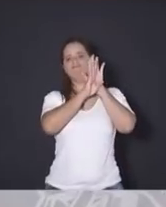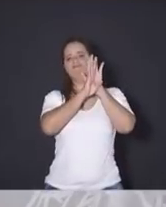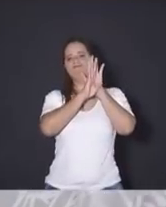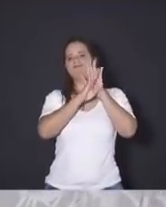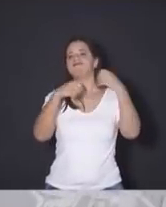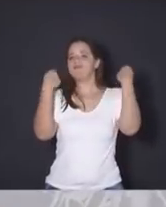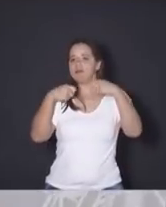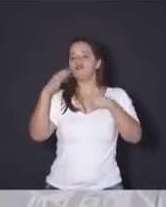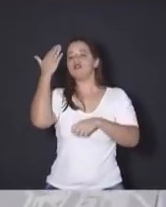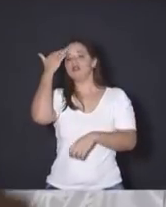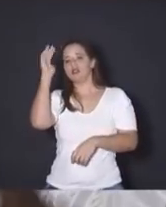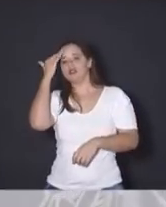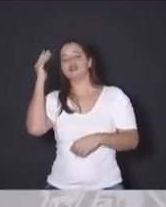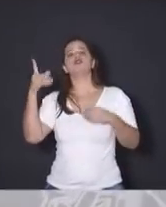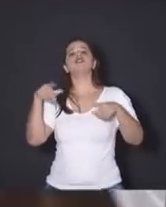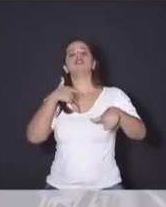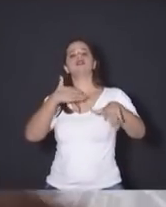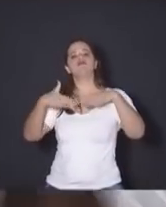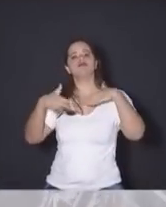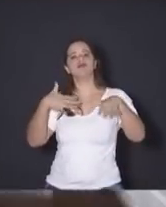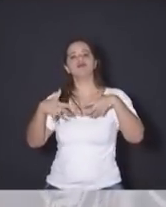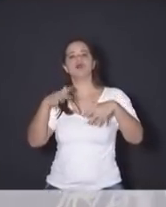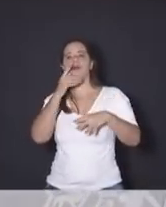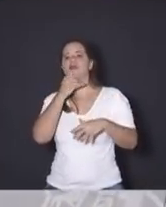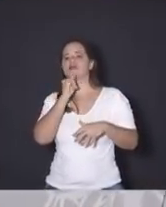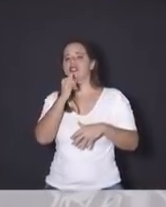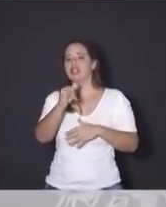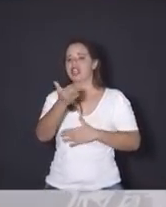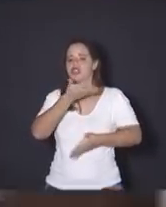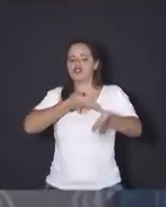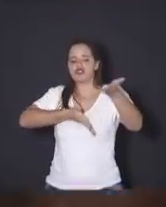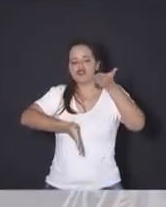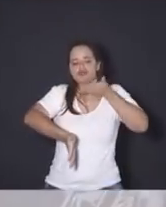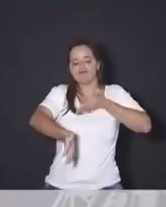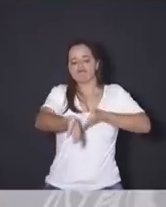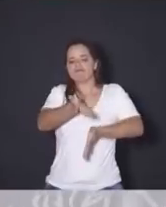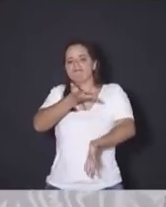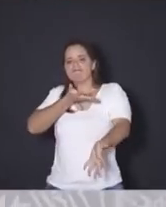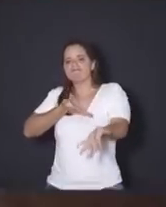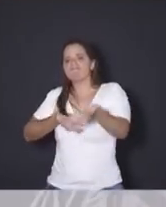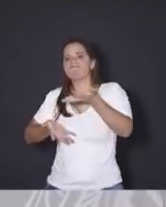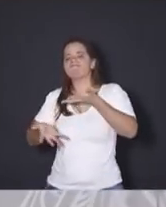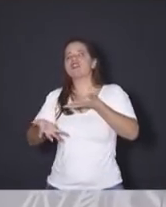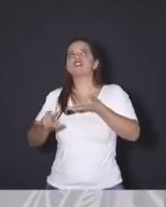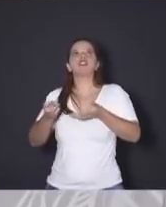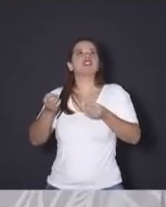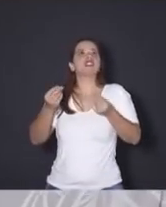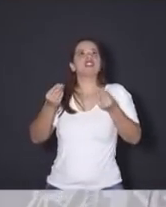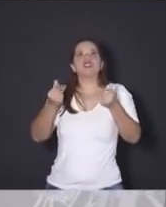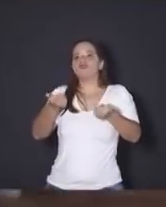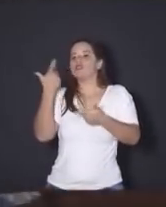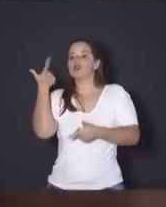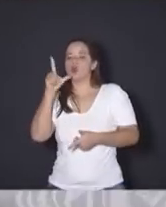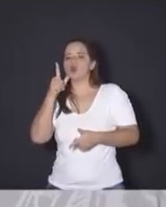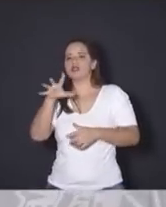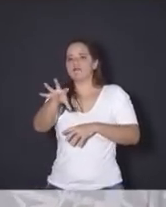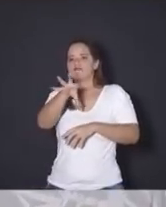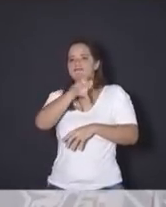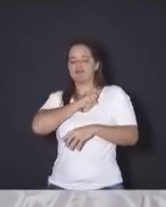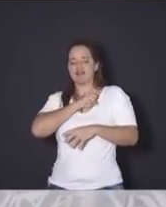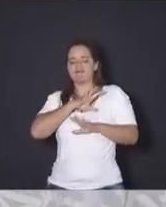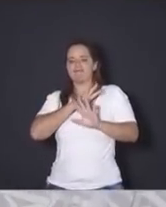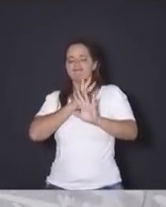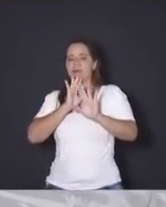também entender que nós estamos movimentando algumas energias que assim que você não consegue pegar mas você